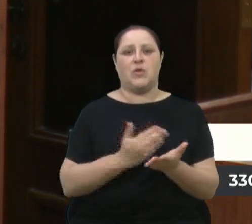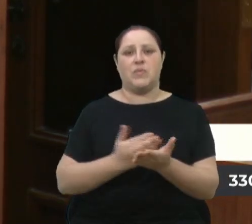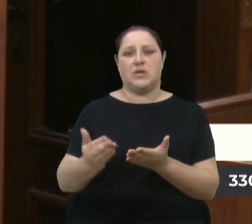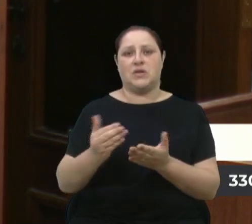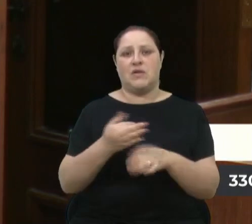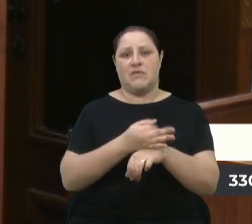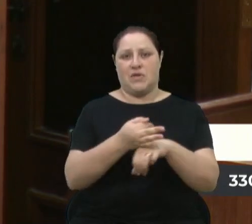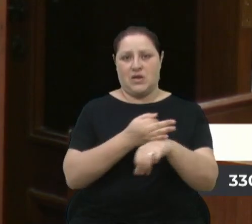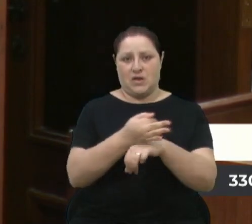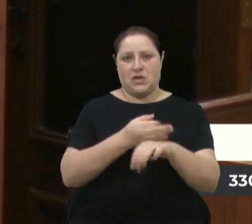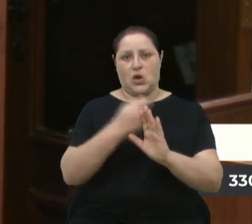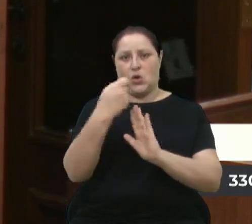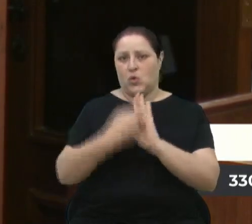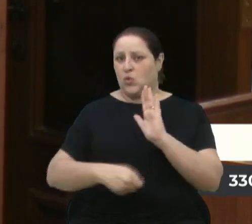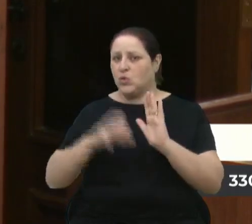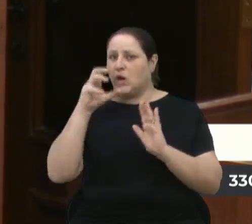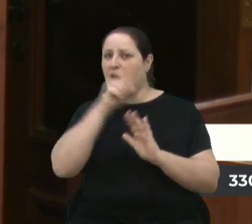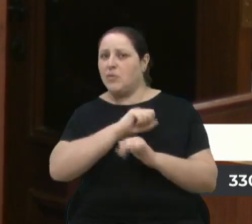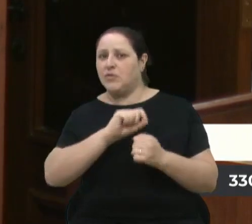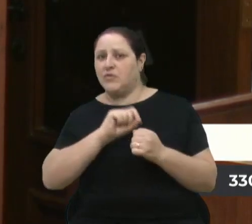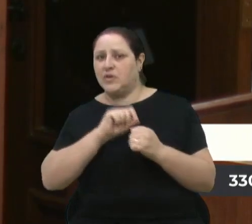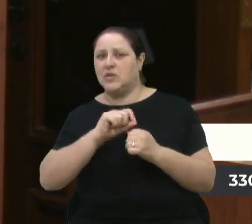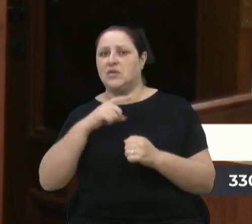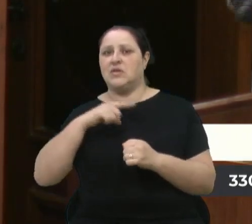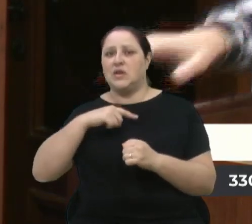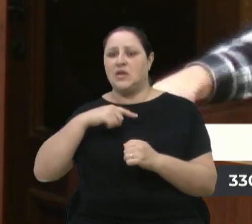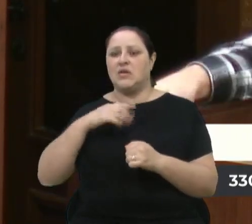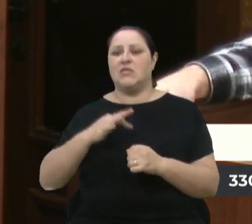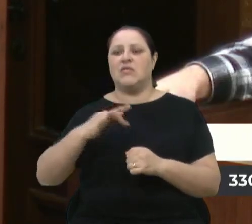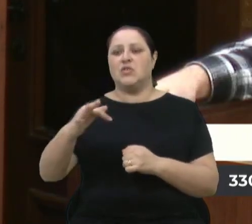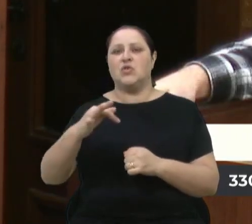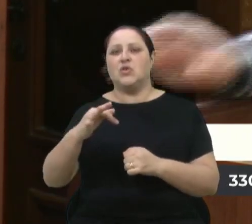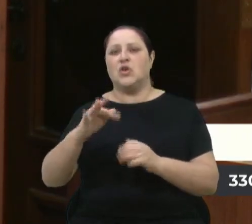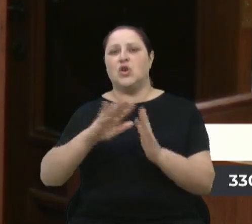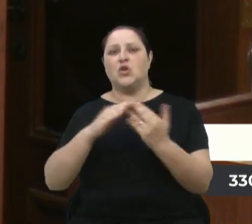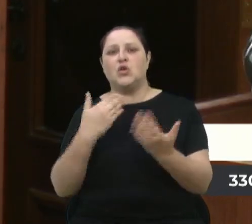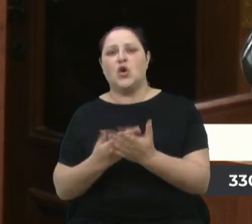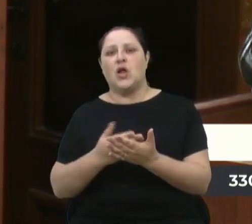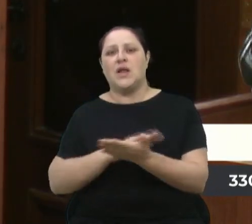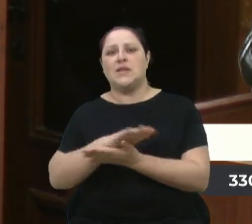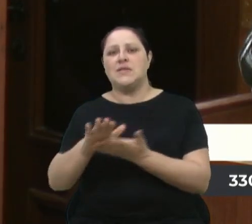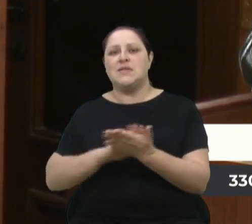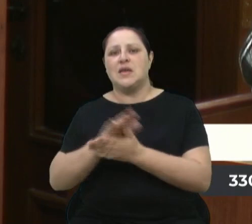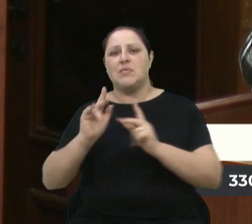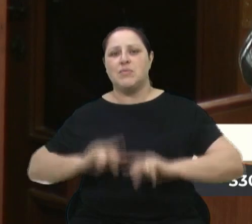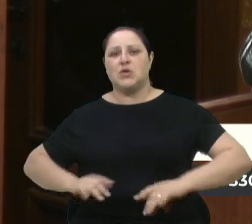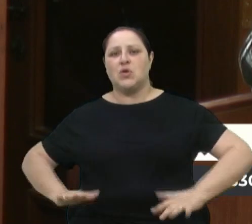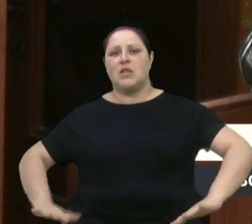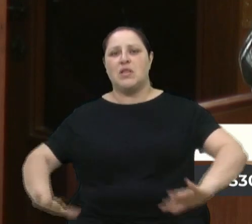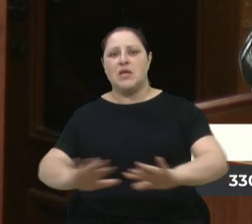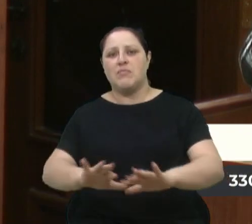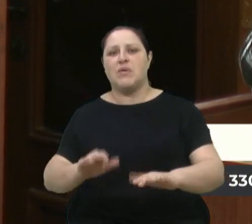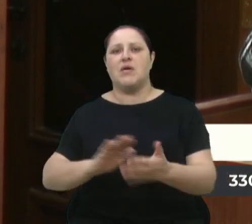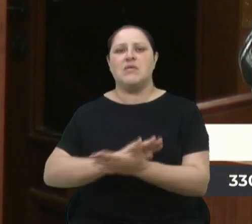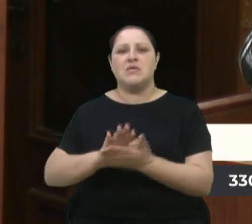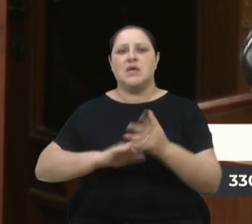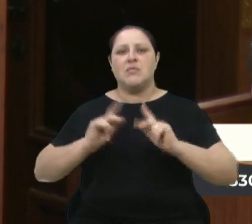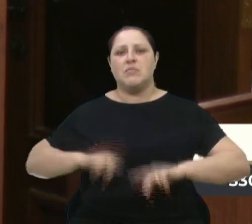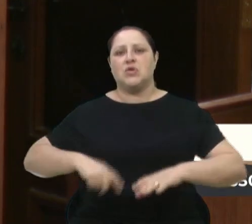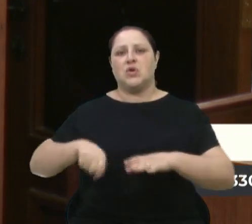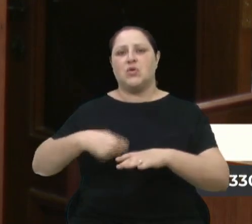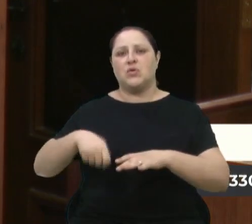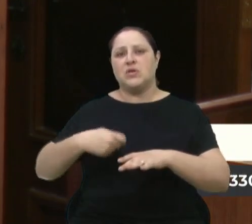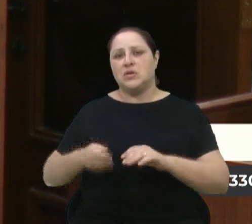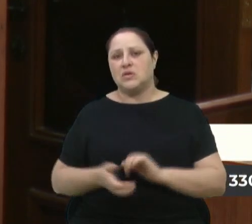concurso foi feito em cima do laço e nós vamos ter escola sem higienizador e sem merendeira. Espero estar errado.